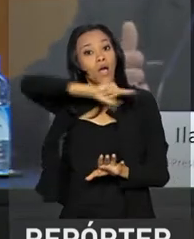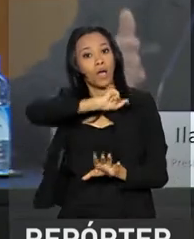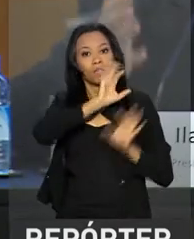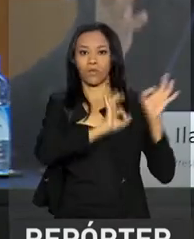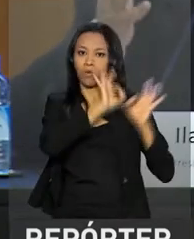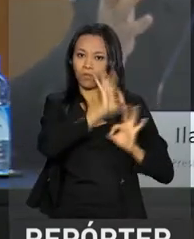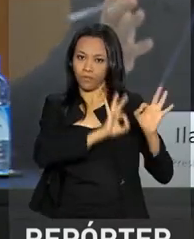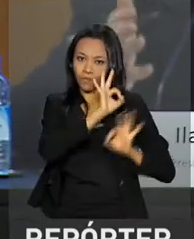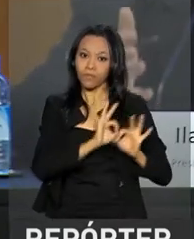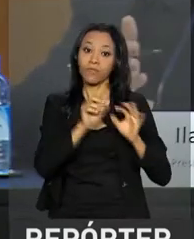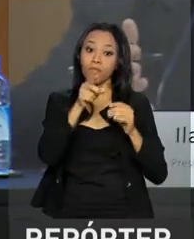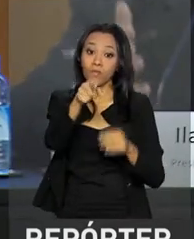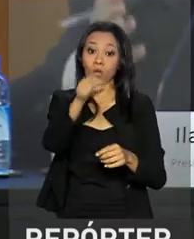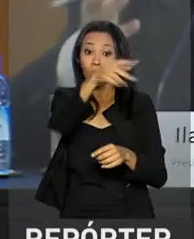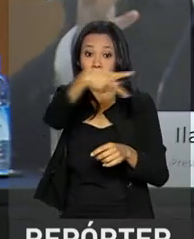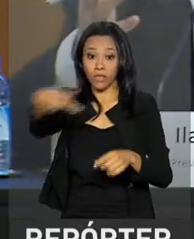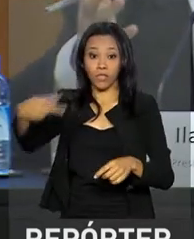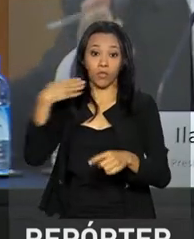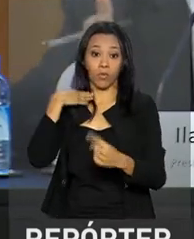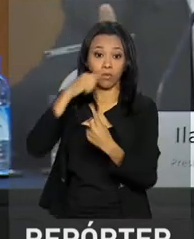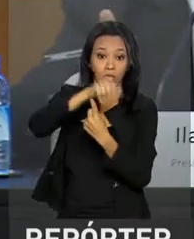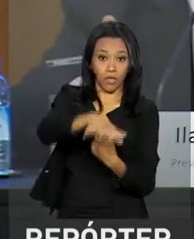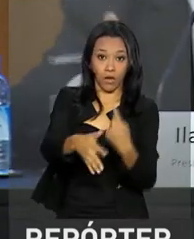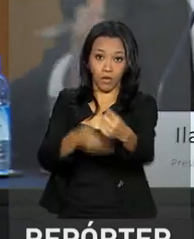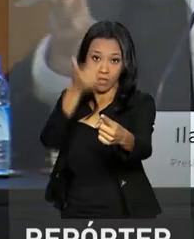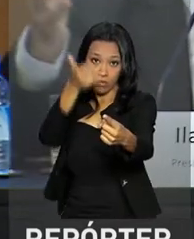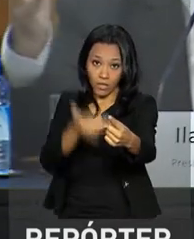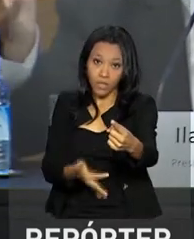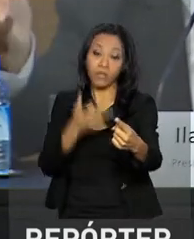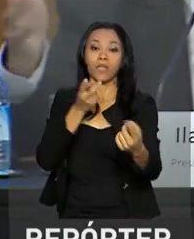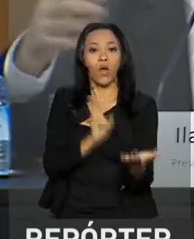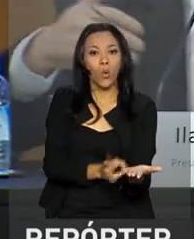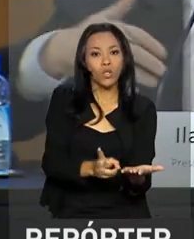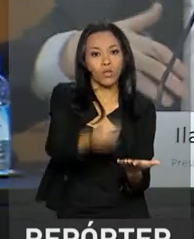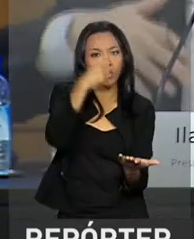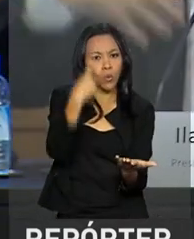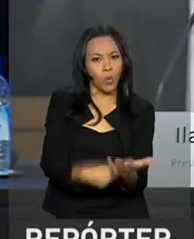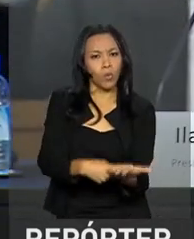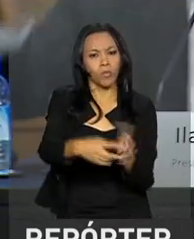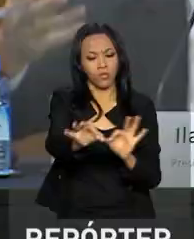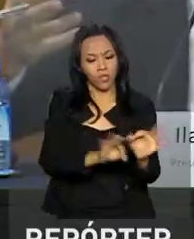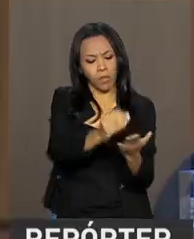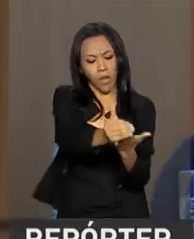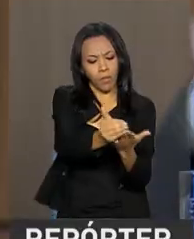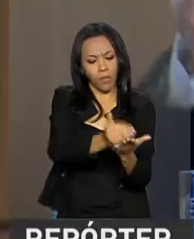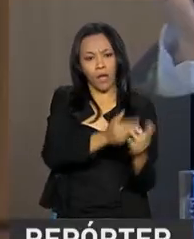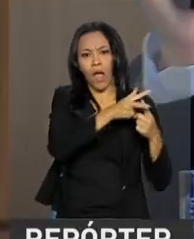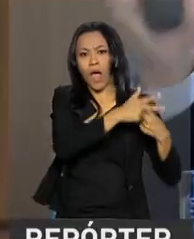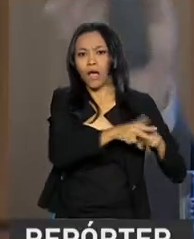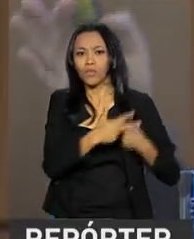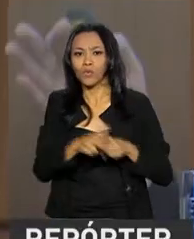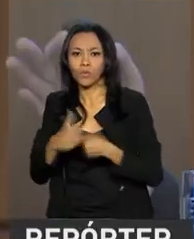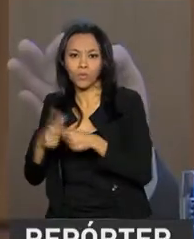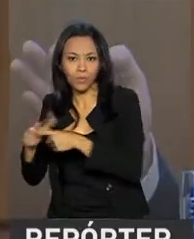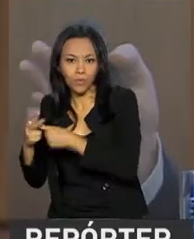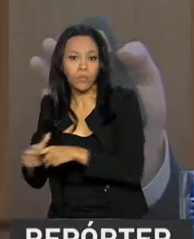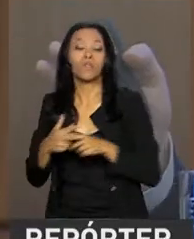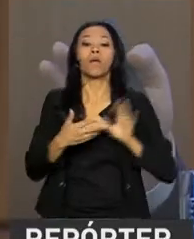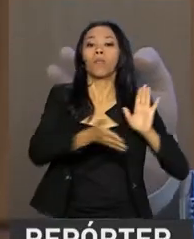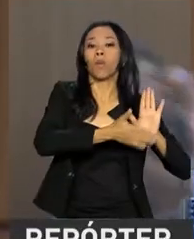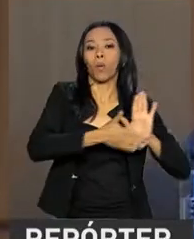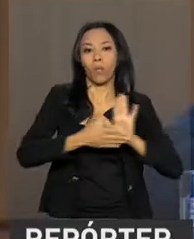Ilan Goldfein afirmou ainda que a continuidade da agenda de ajustes e reformas é fundamental